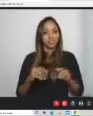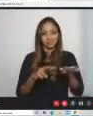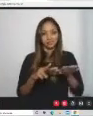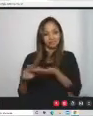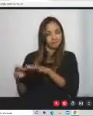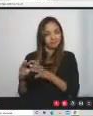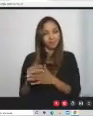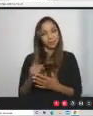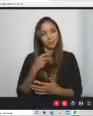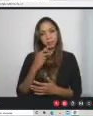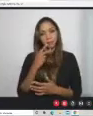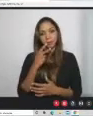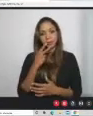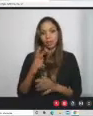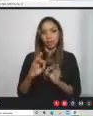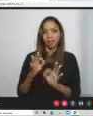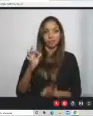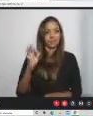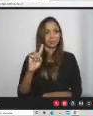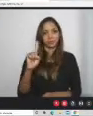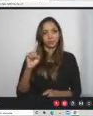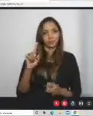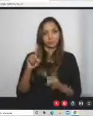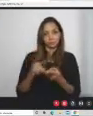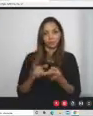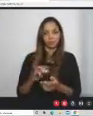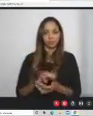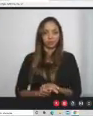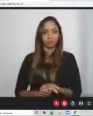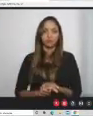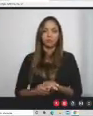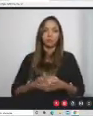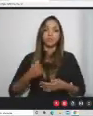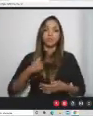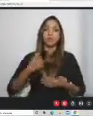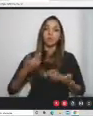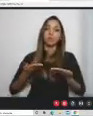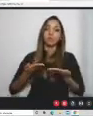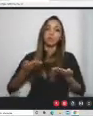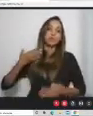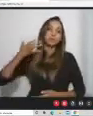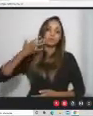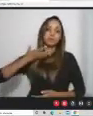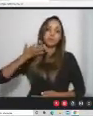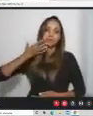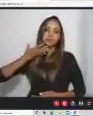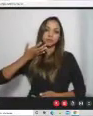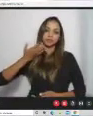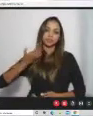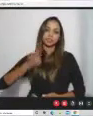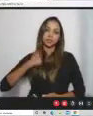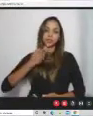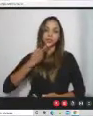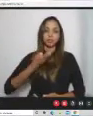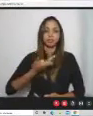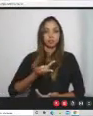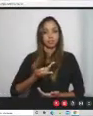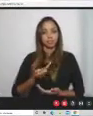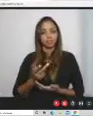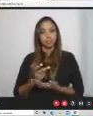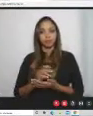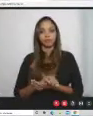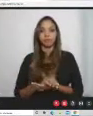Realmente, eu quero utilizar a tribuna de hoje, além de alguns pontos que eu gostaria de falar, para